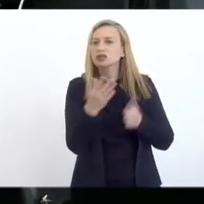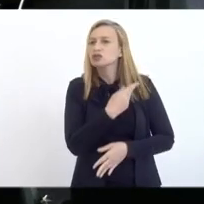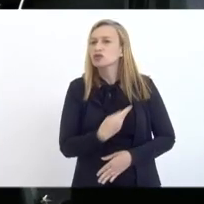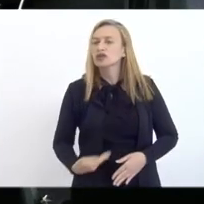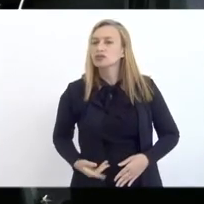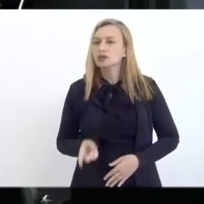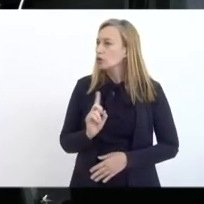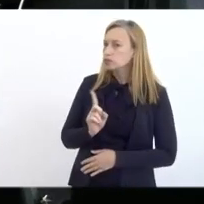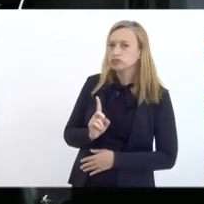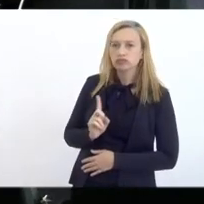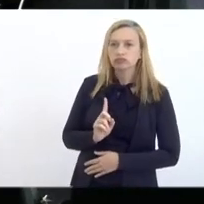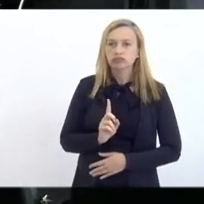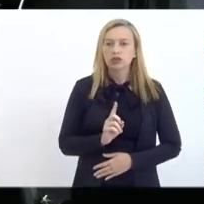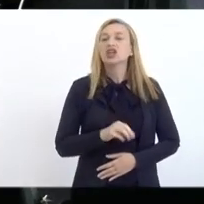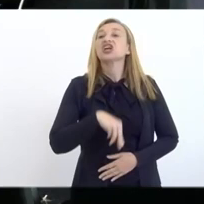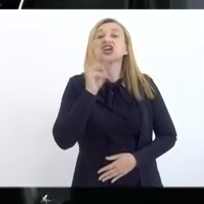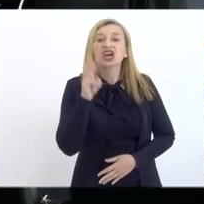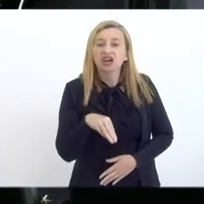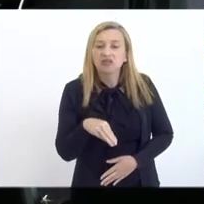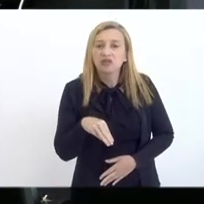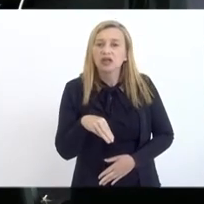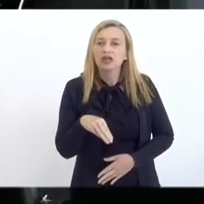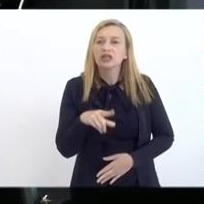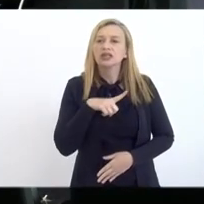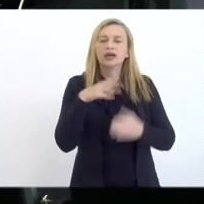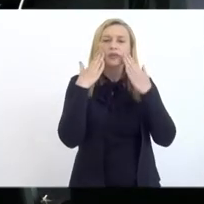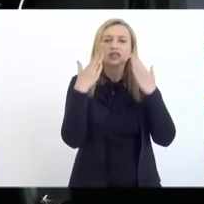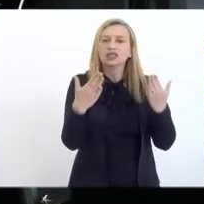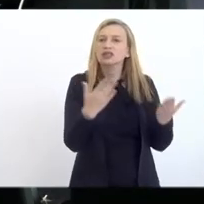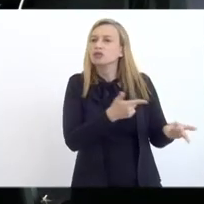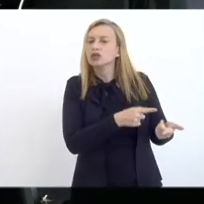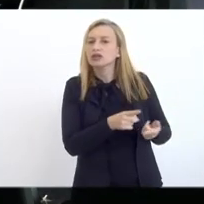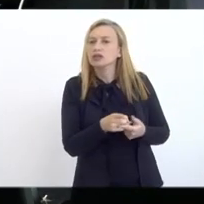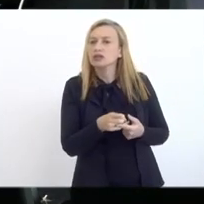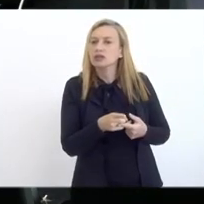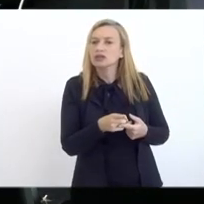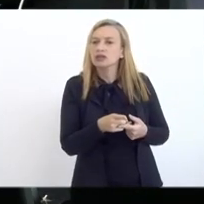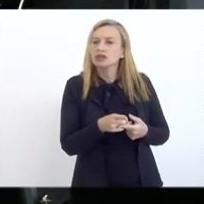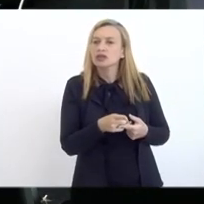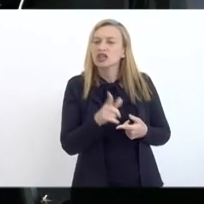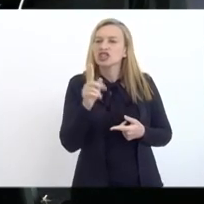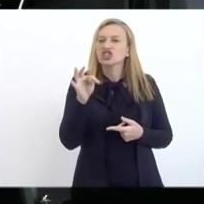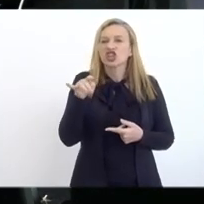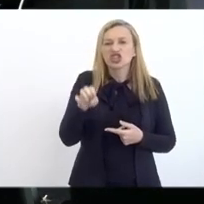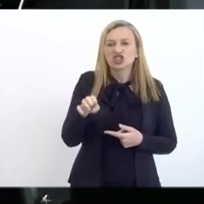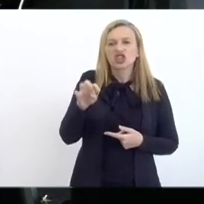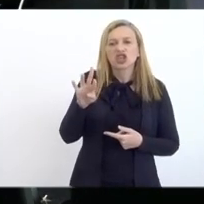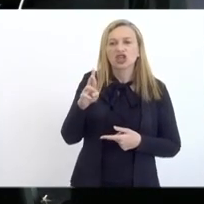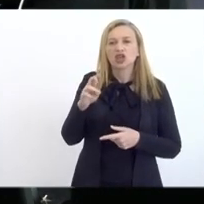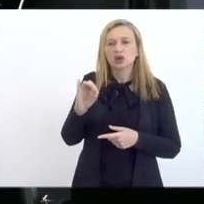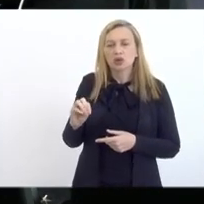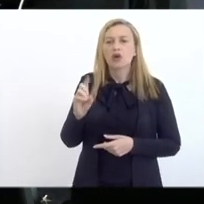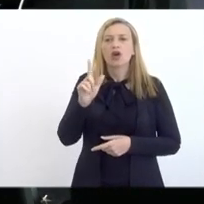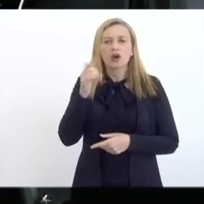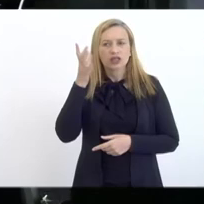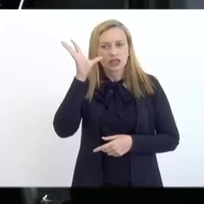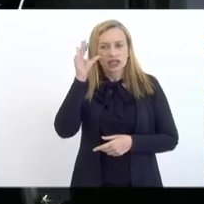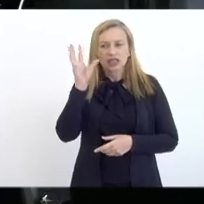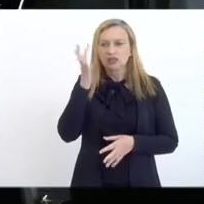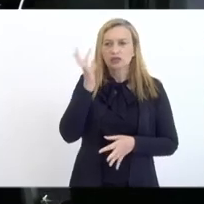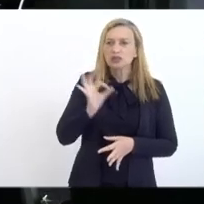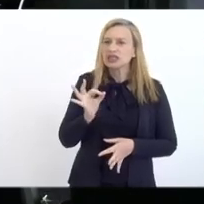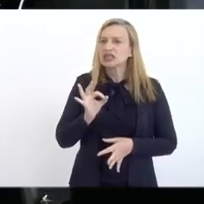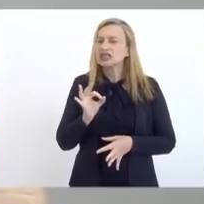Não. Quem que tem alguma apresentação de a Geste Rio? Eu acho que seria interessante, eu não sei se a Geste